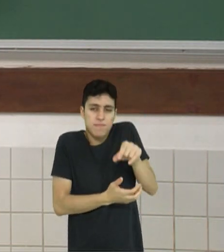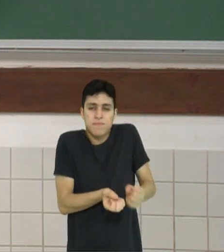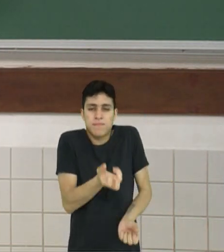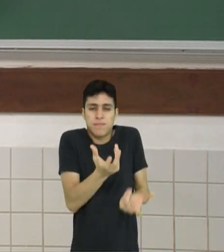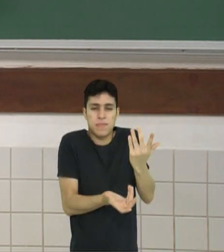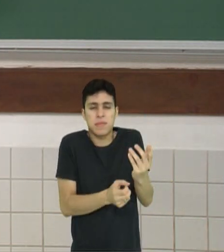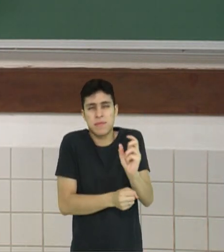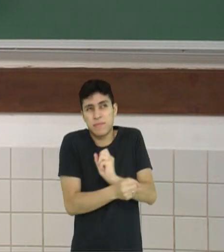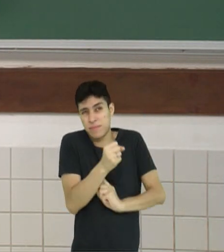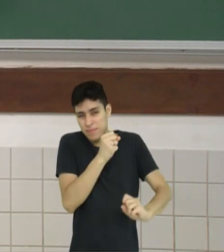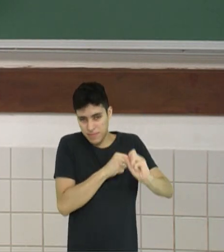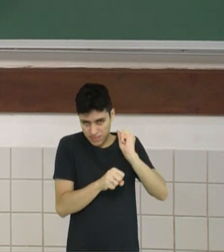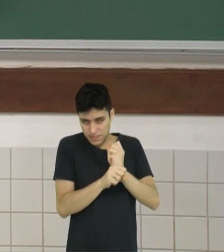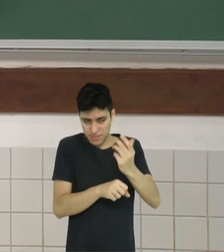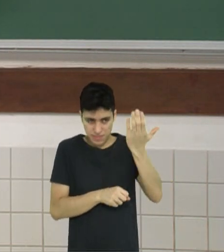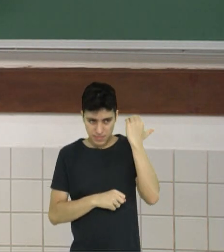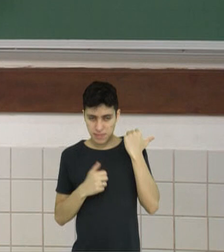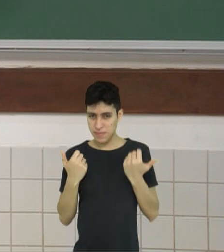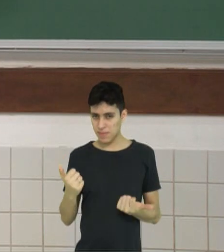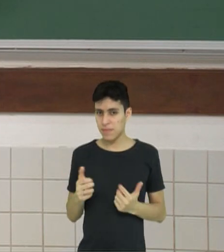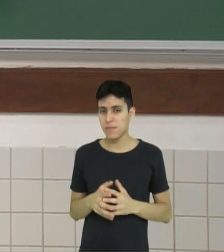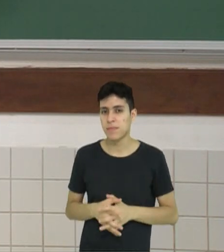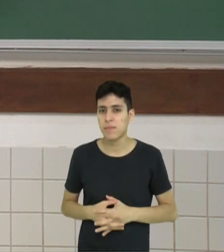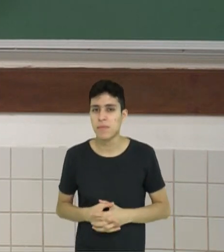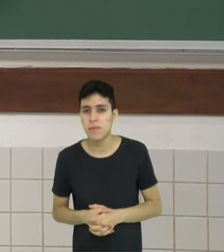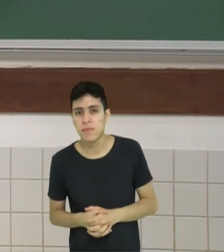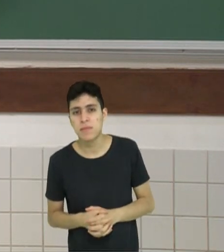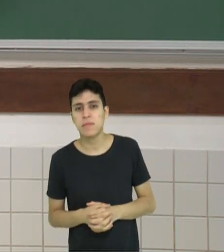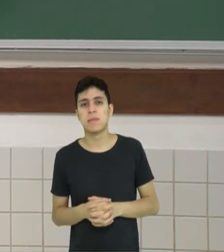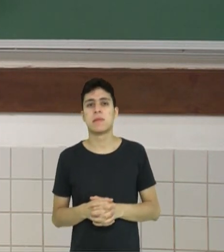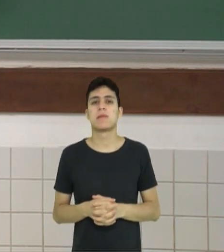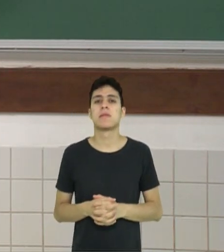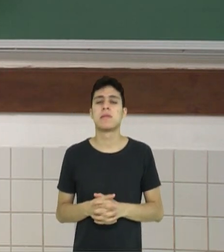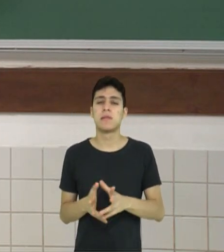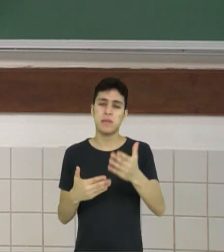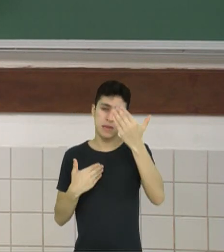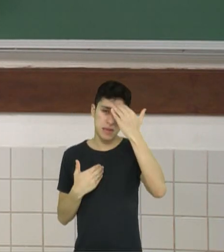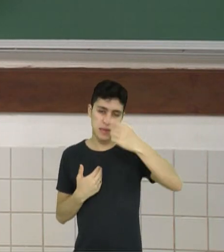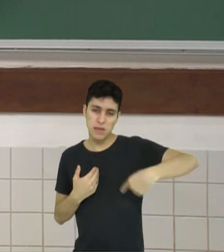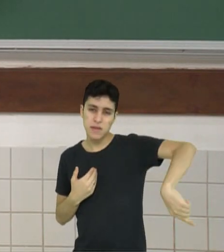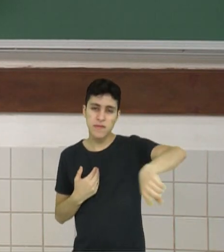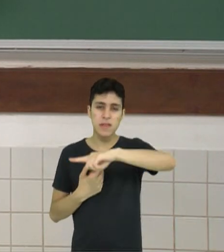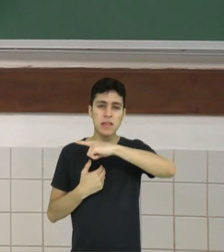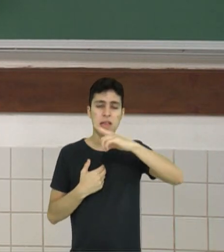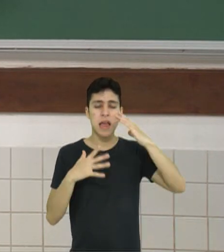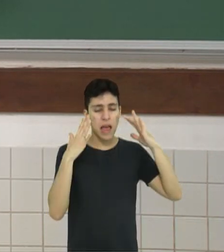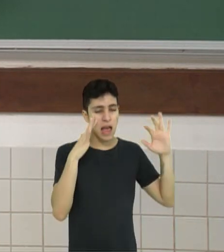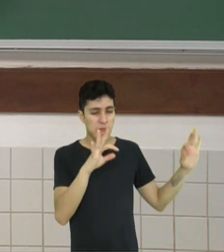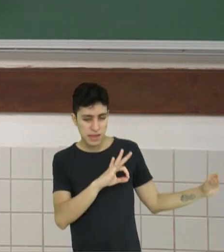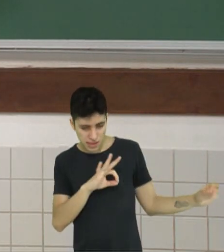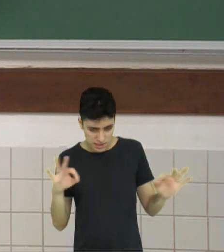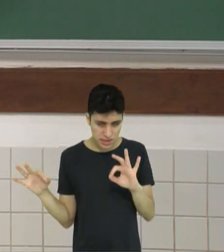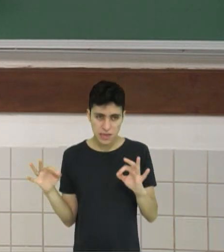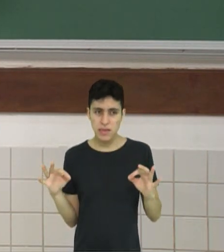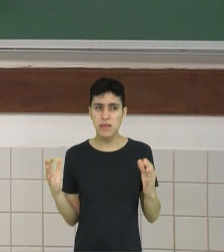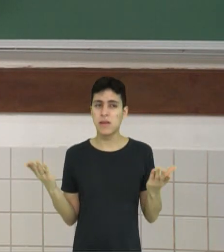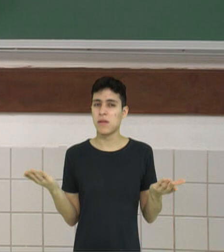alguns anos atrás. Beleza, meu povo? Agradeço aí a atenção de todos.